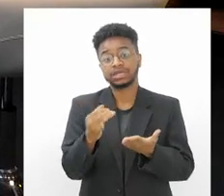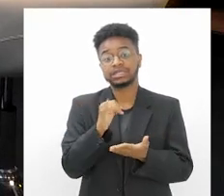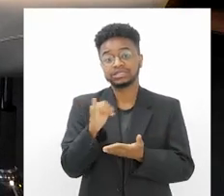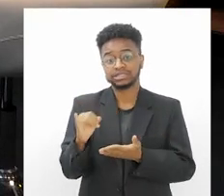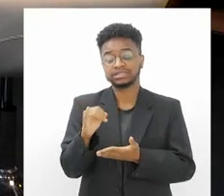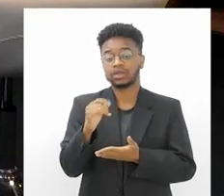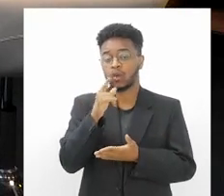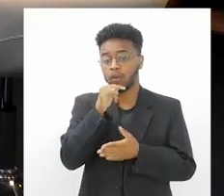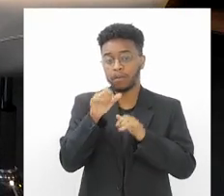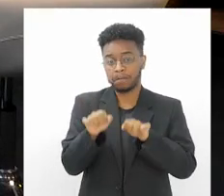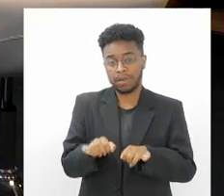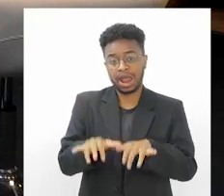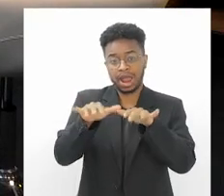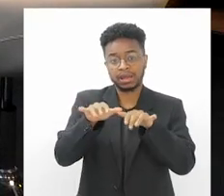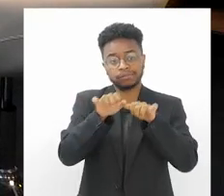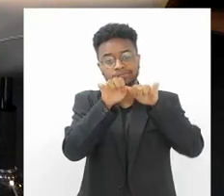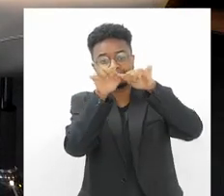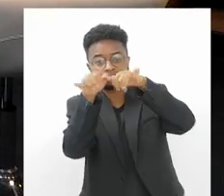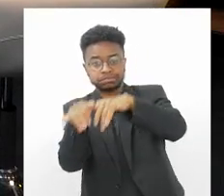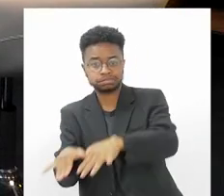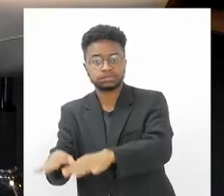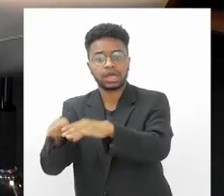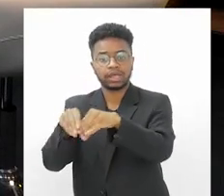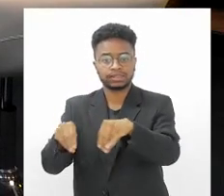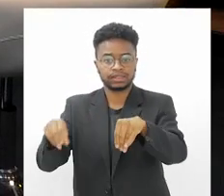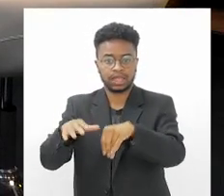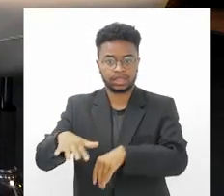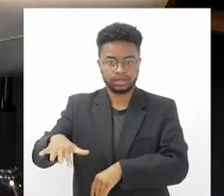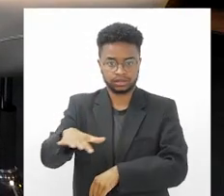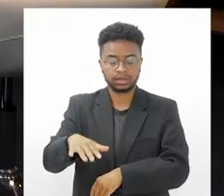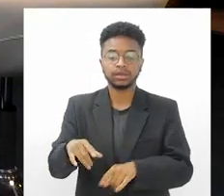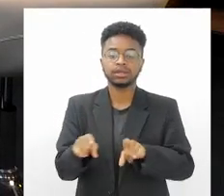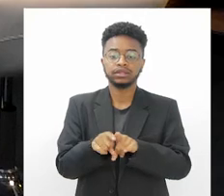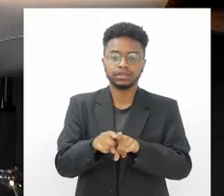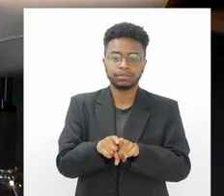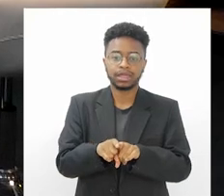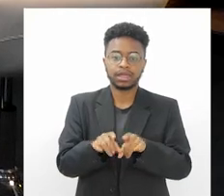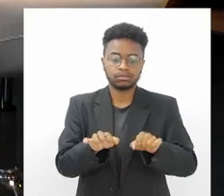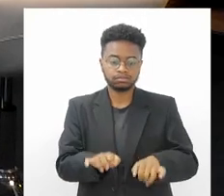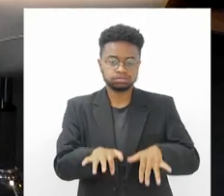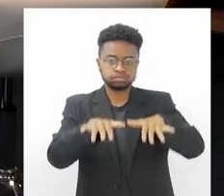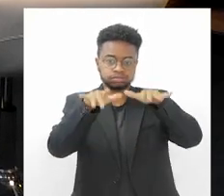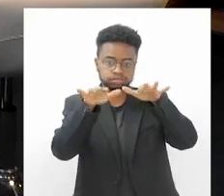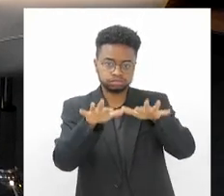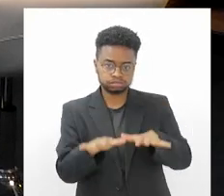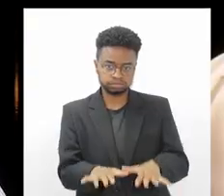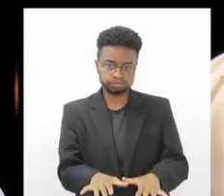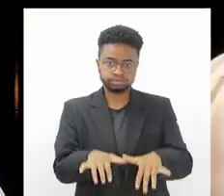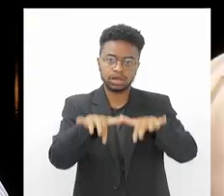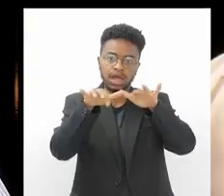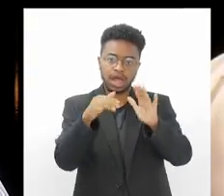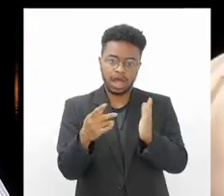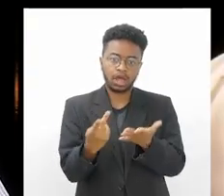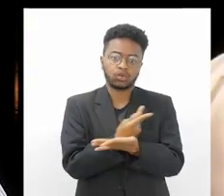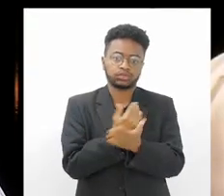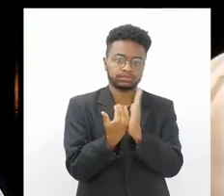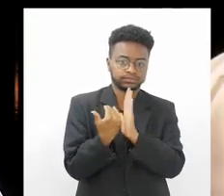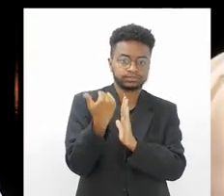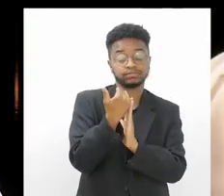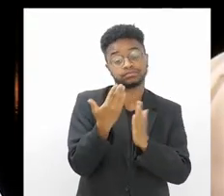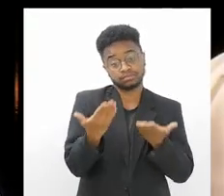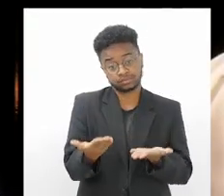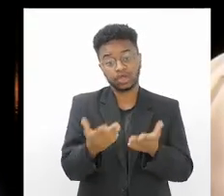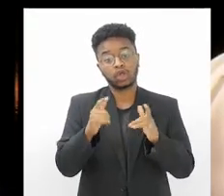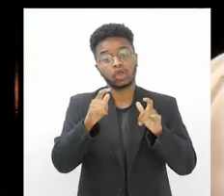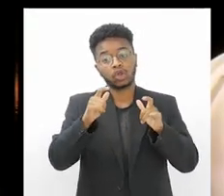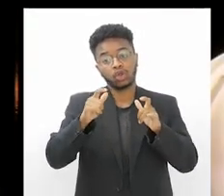mar avança para o continente, também o efeito das marés também vai ser amplificado. Né? Então,